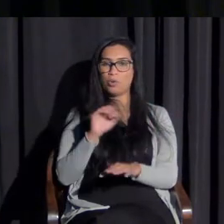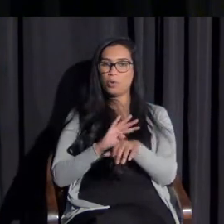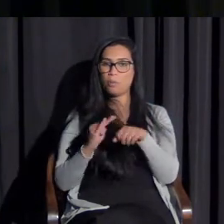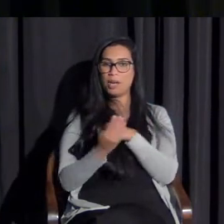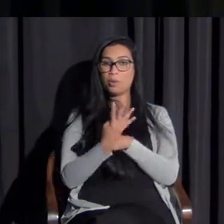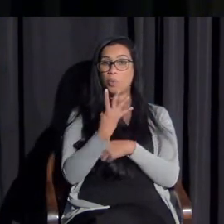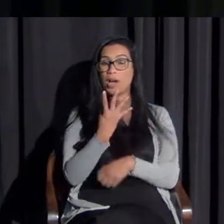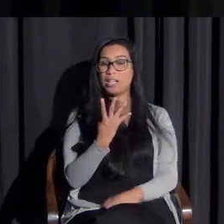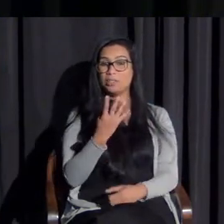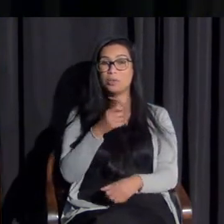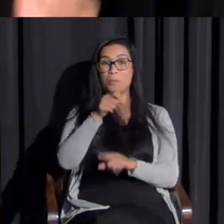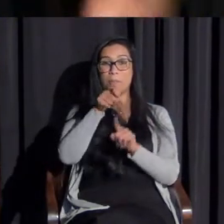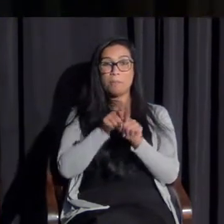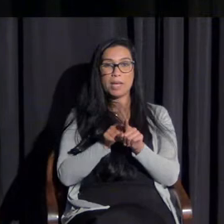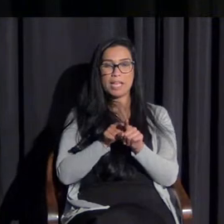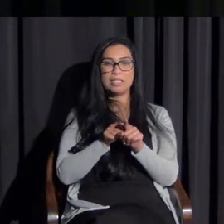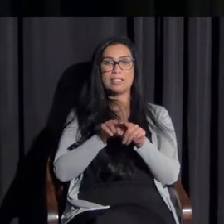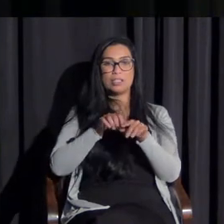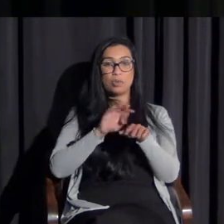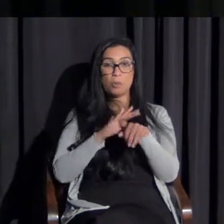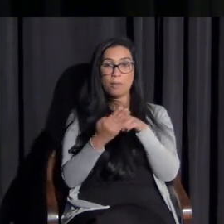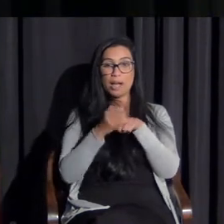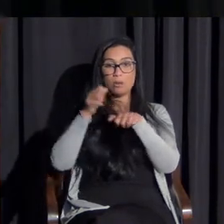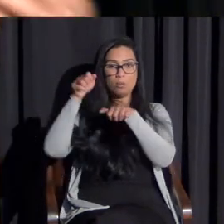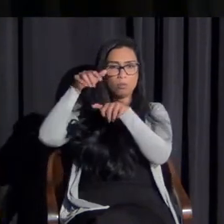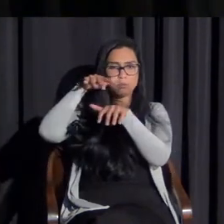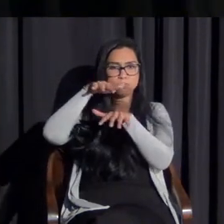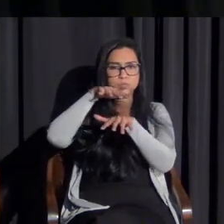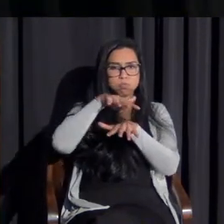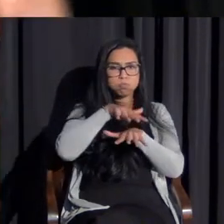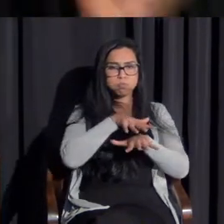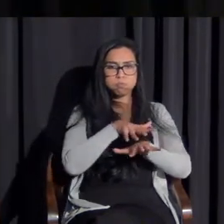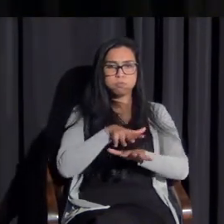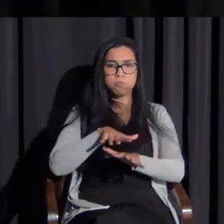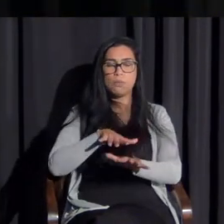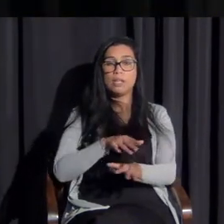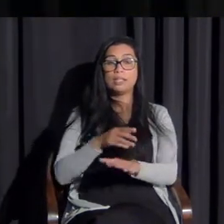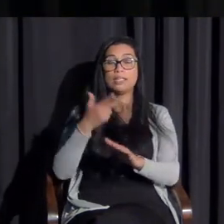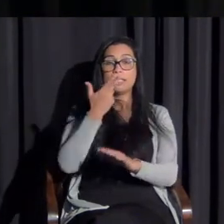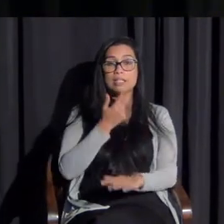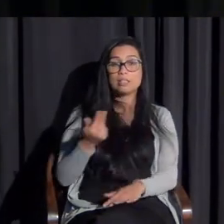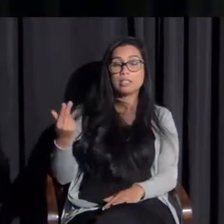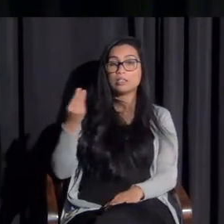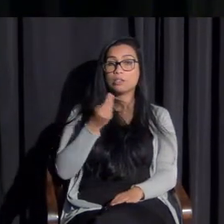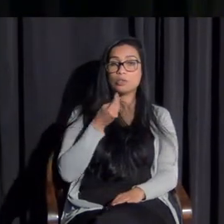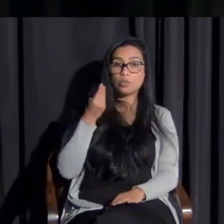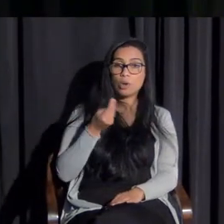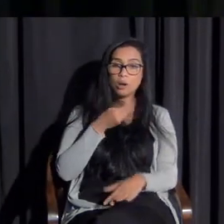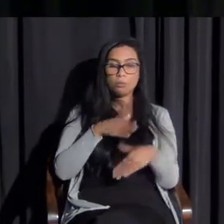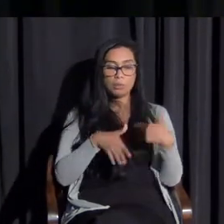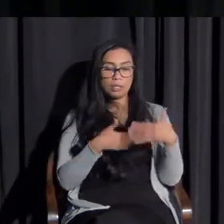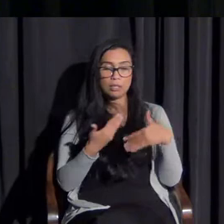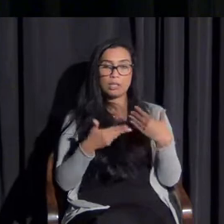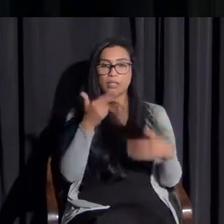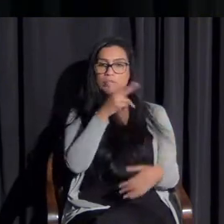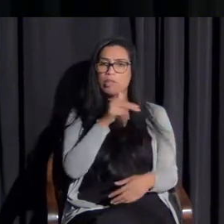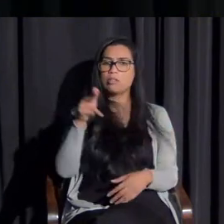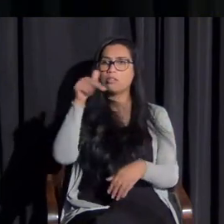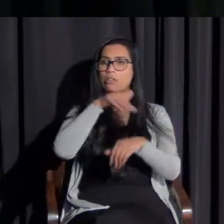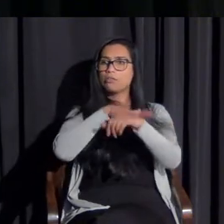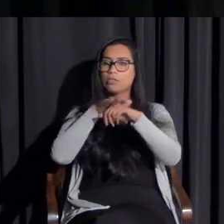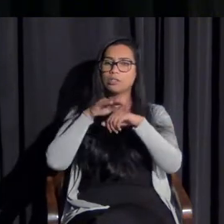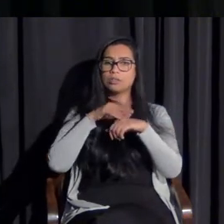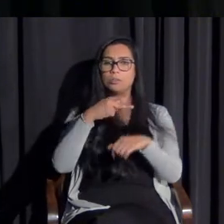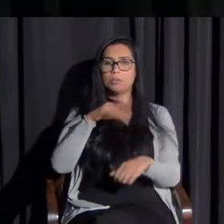4 meses submersos, e os desenhos estavam ali o tempo todo, e as crianças, como um processo de elaboração desses desenhos, o